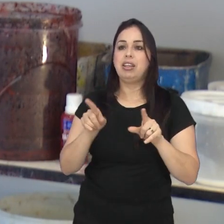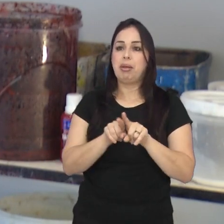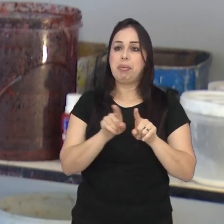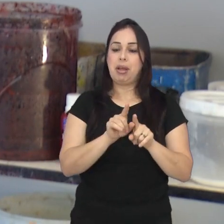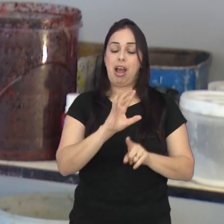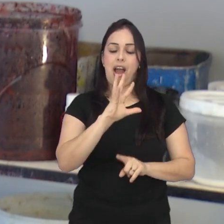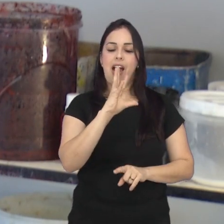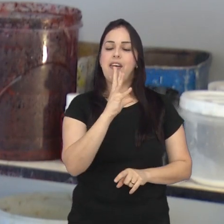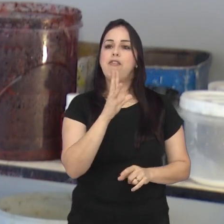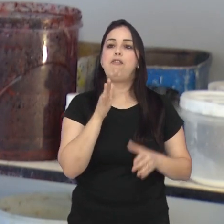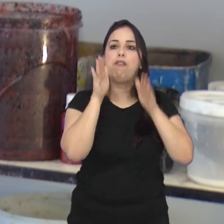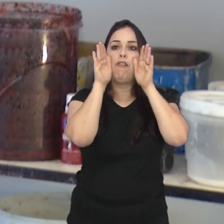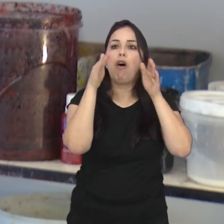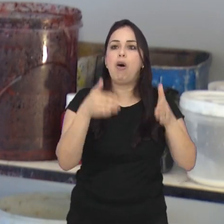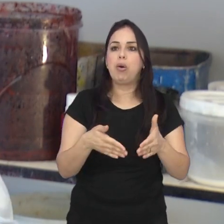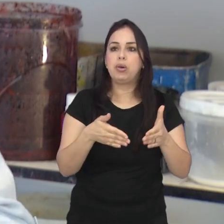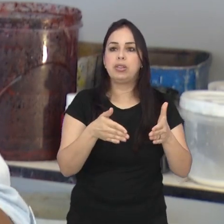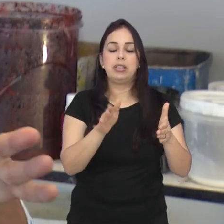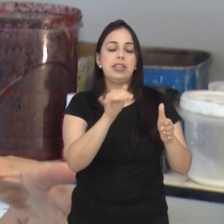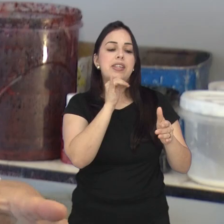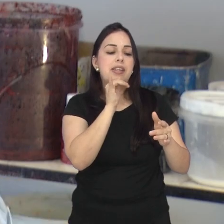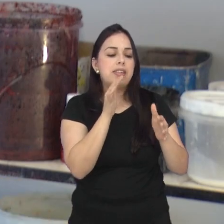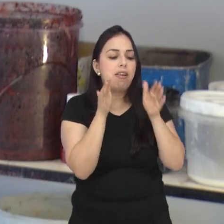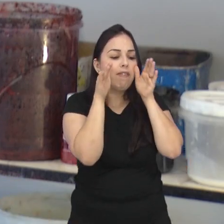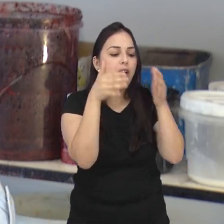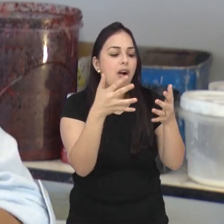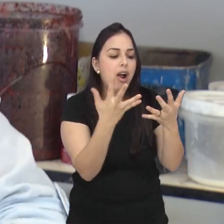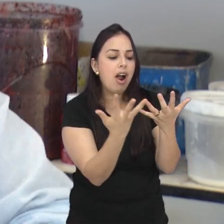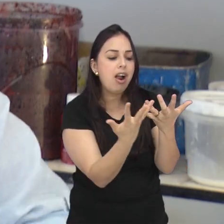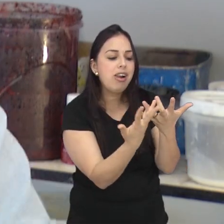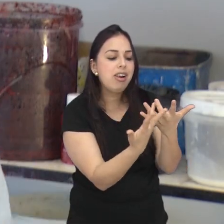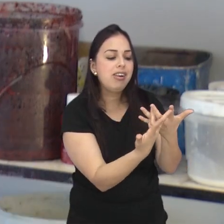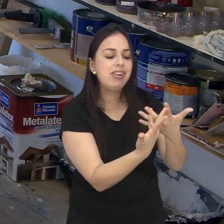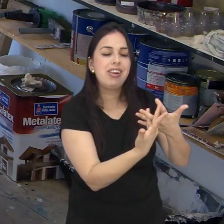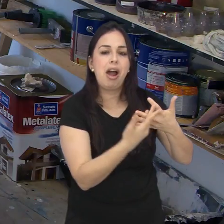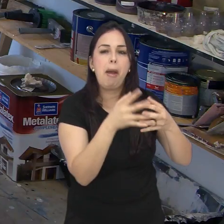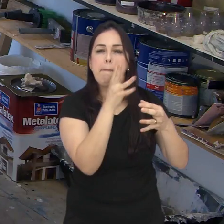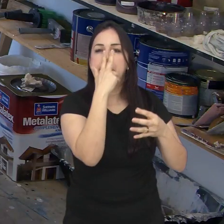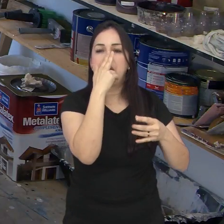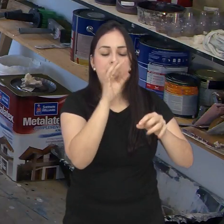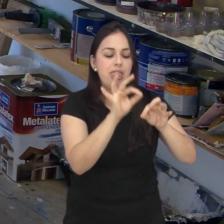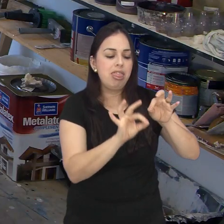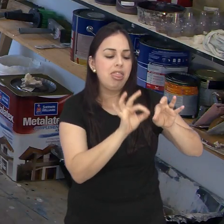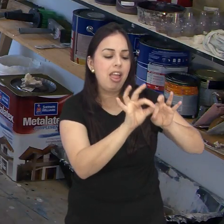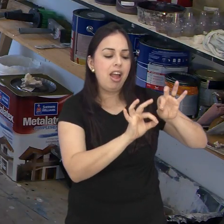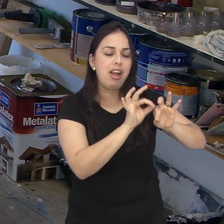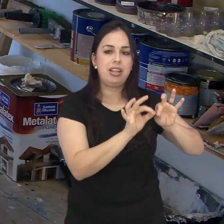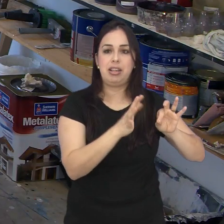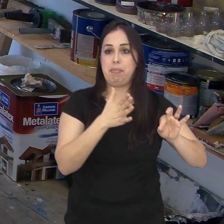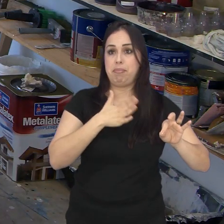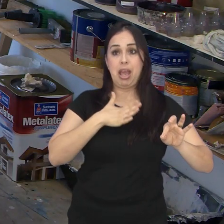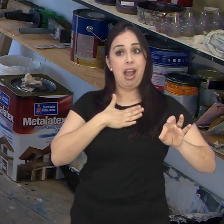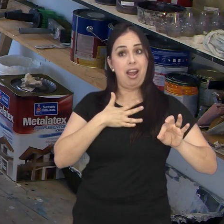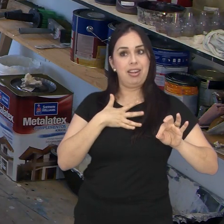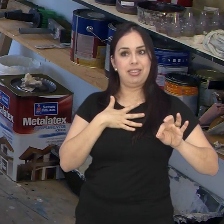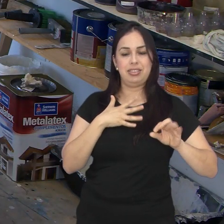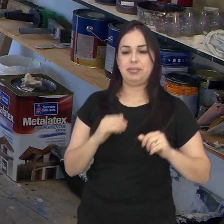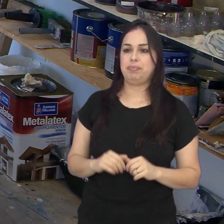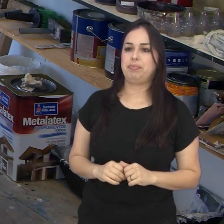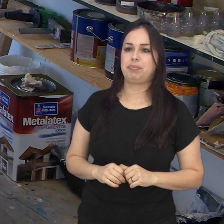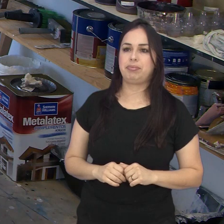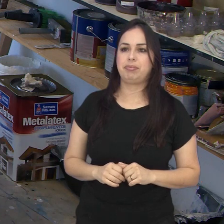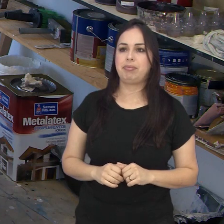tem um foco para uma determinada coisa, então a sua rede é a sua rede particular, né? A minha é a minha rede,